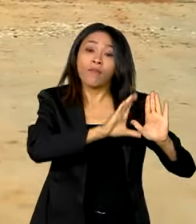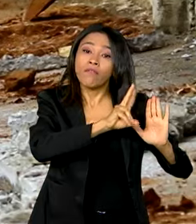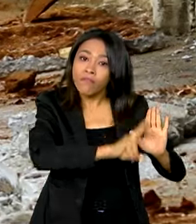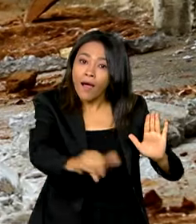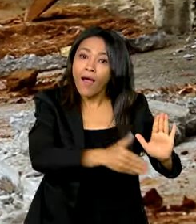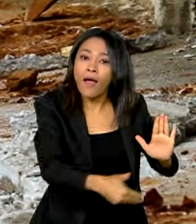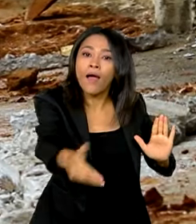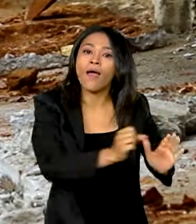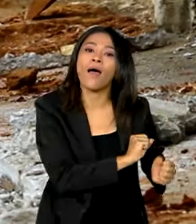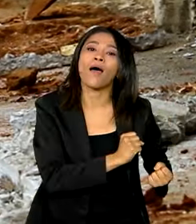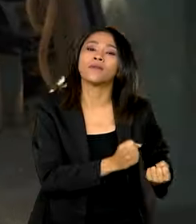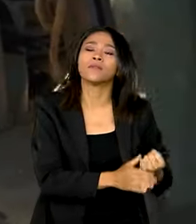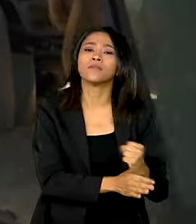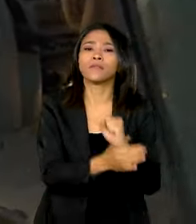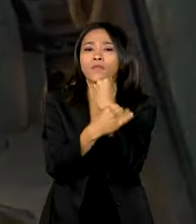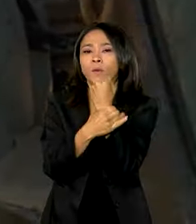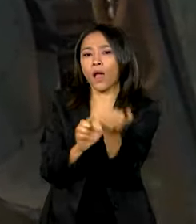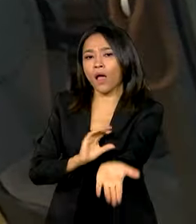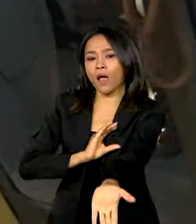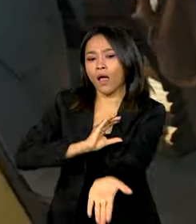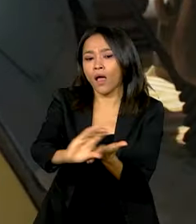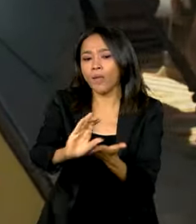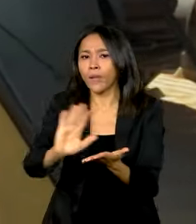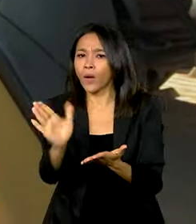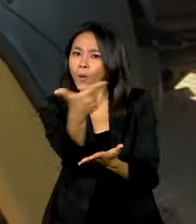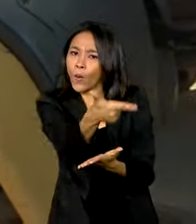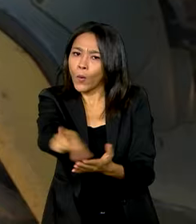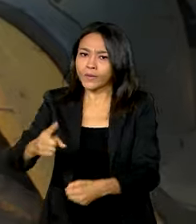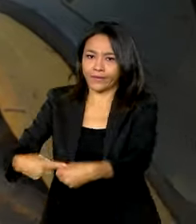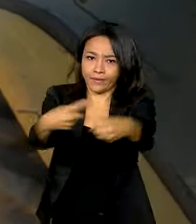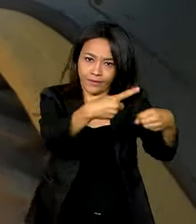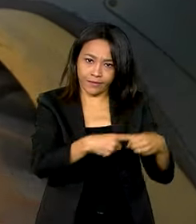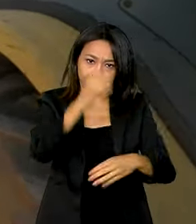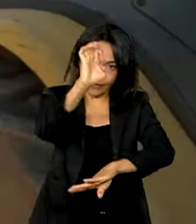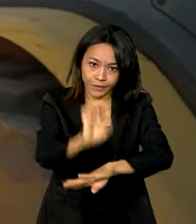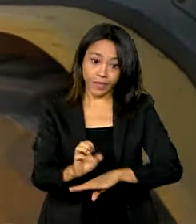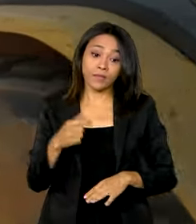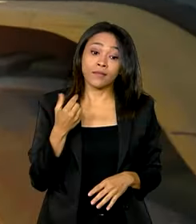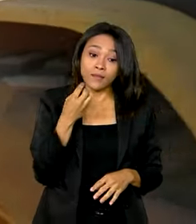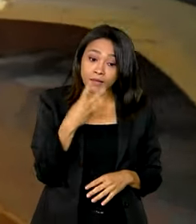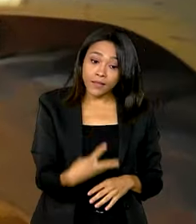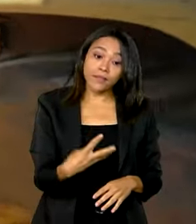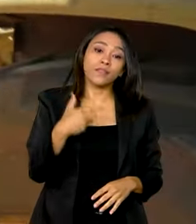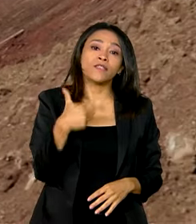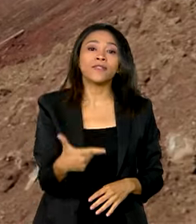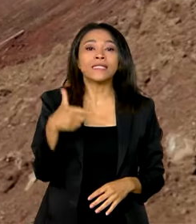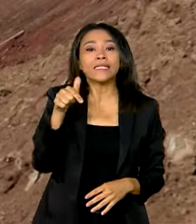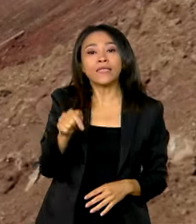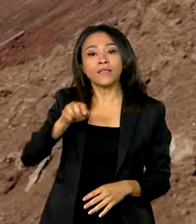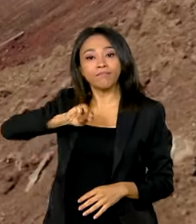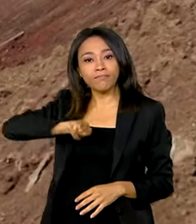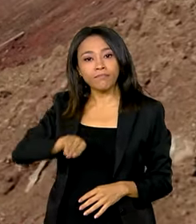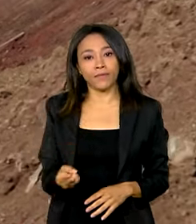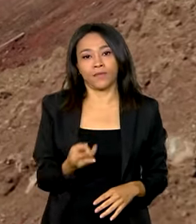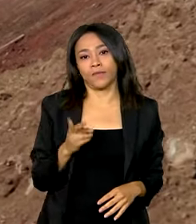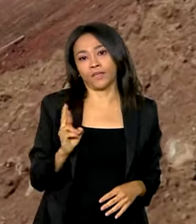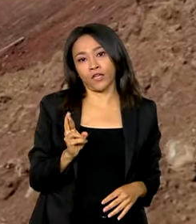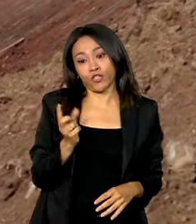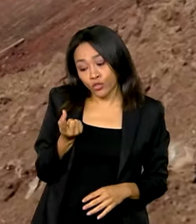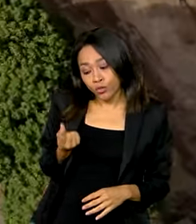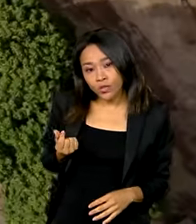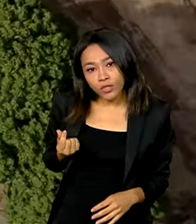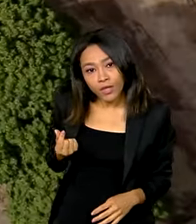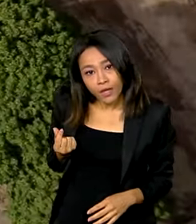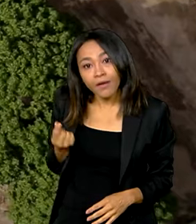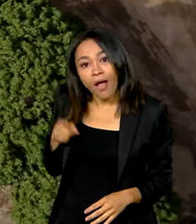para outros municípios do Rio Grande do Norte. São 327 milhões de reais